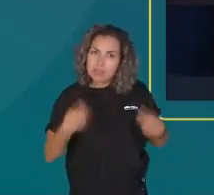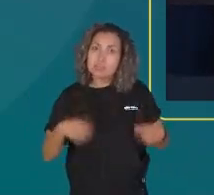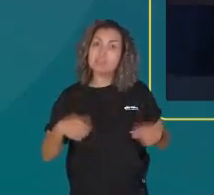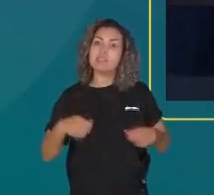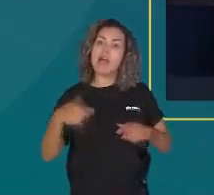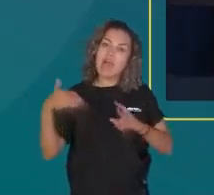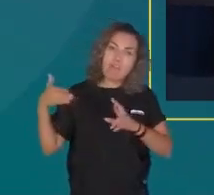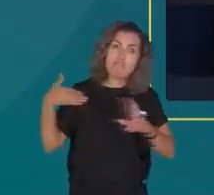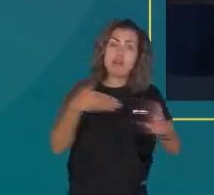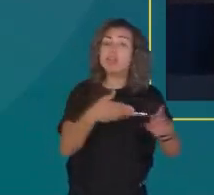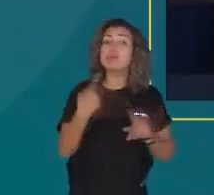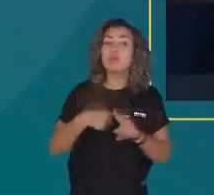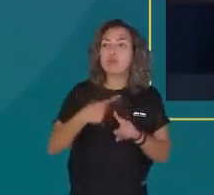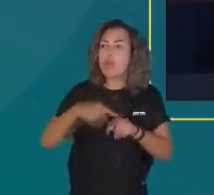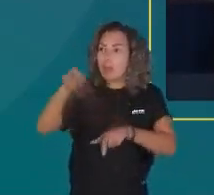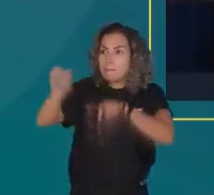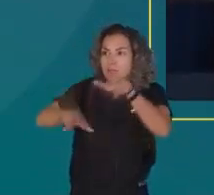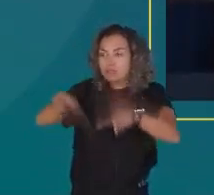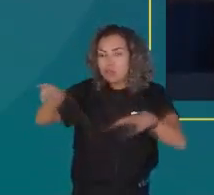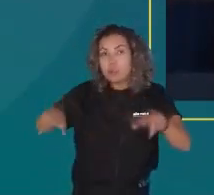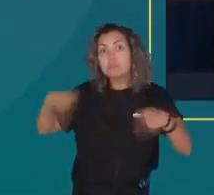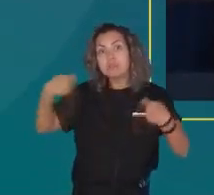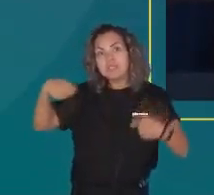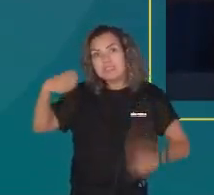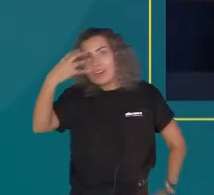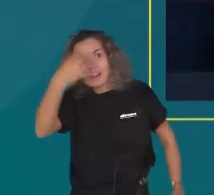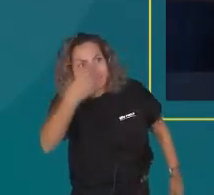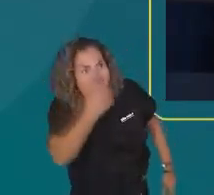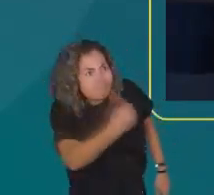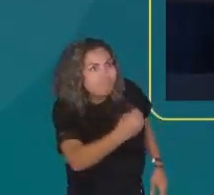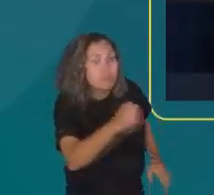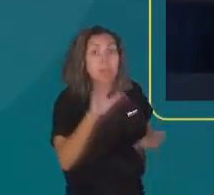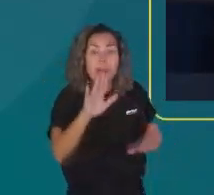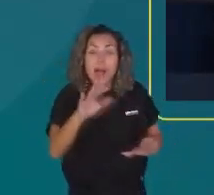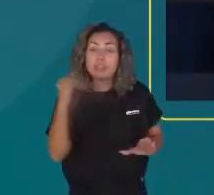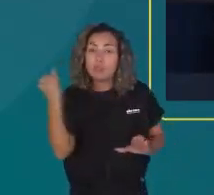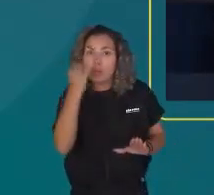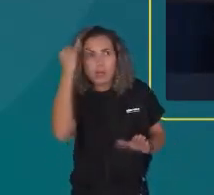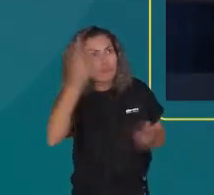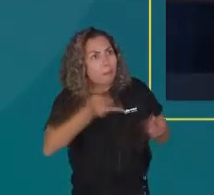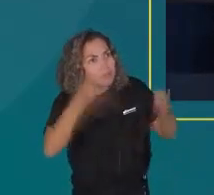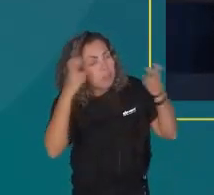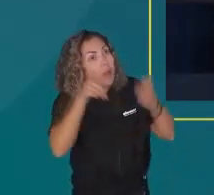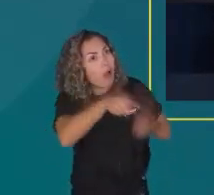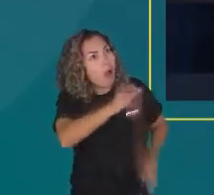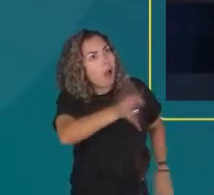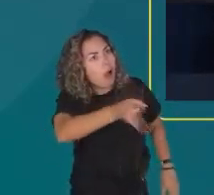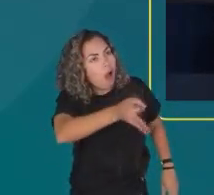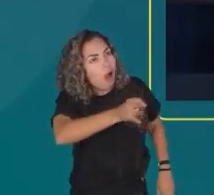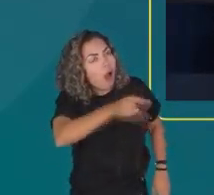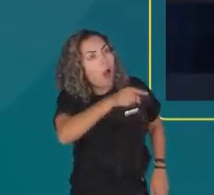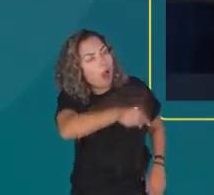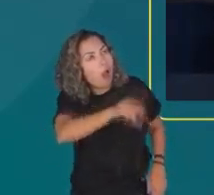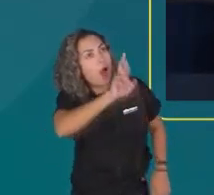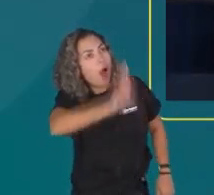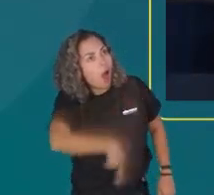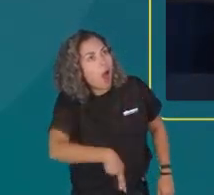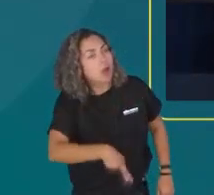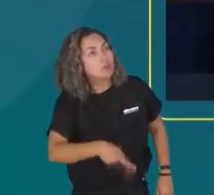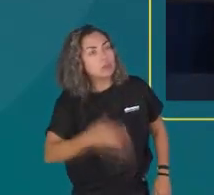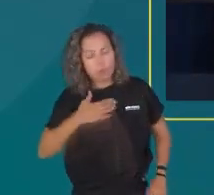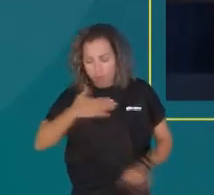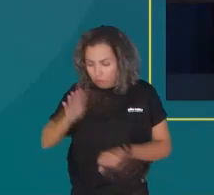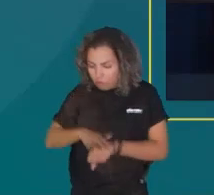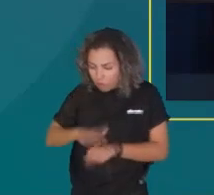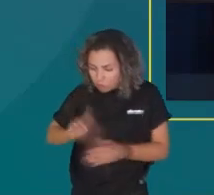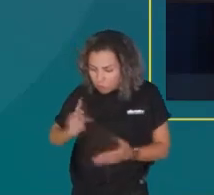as comunidades têm que ser engajadas, porque elas têm que perceber significado naquilo que elas fazem, naquilo